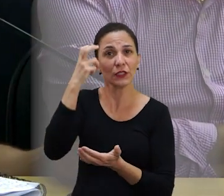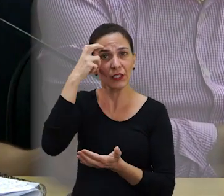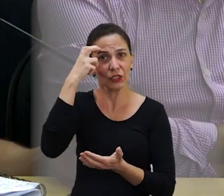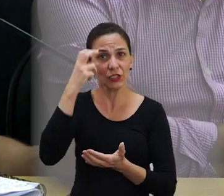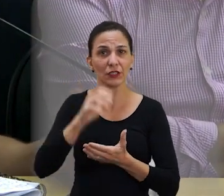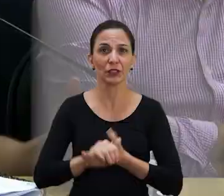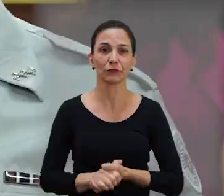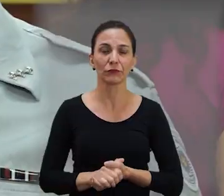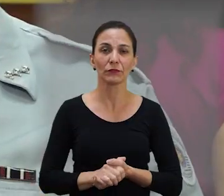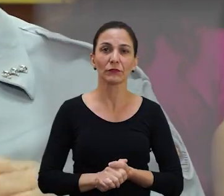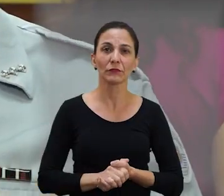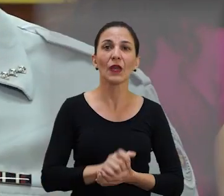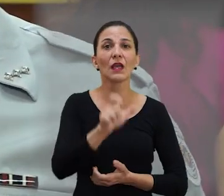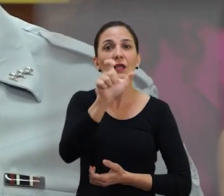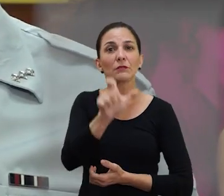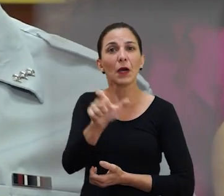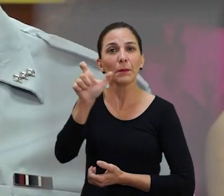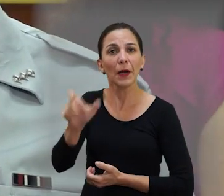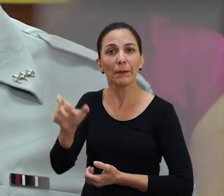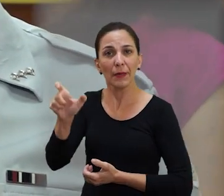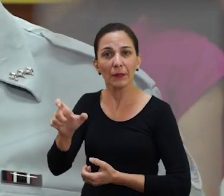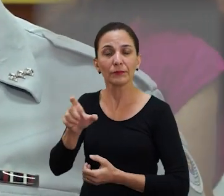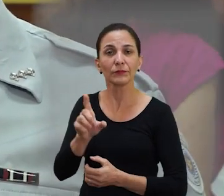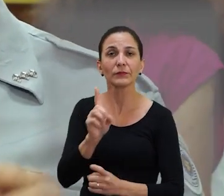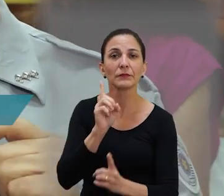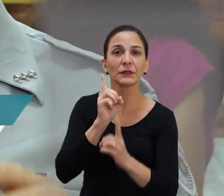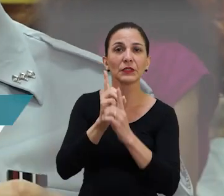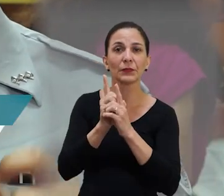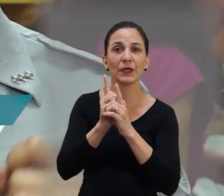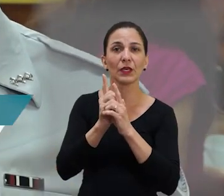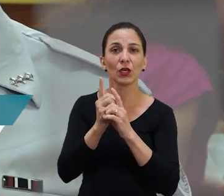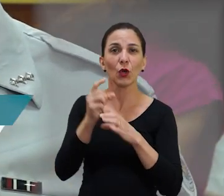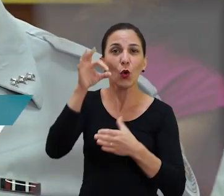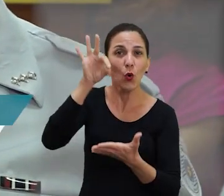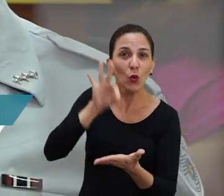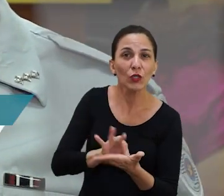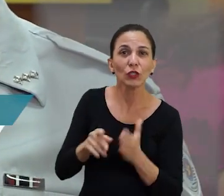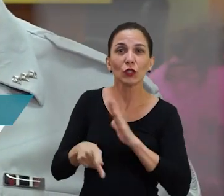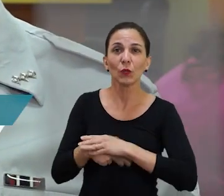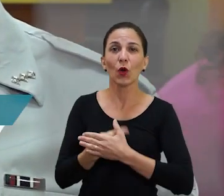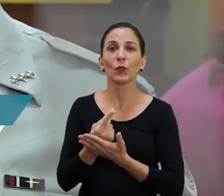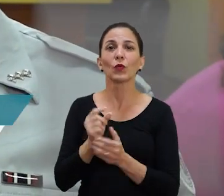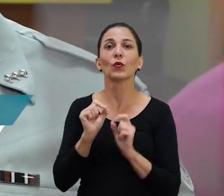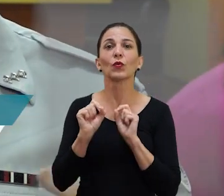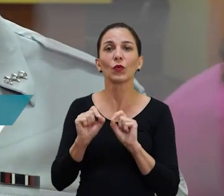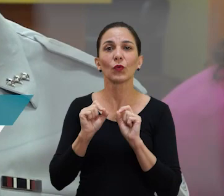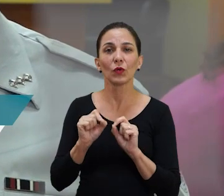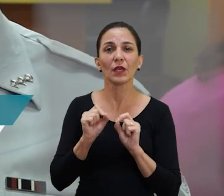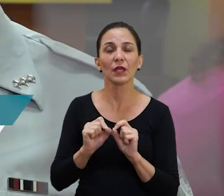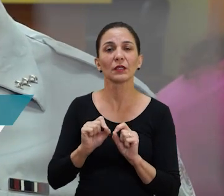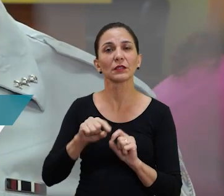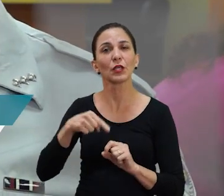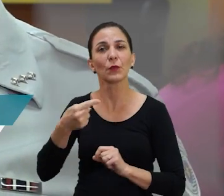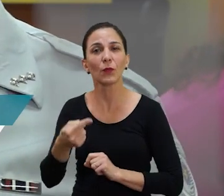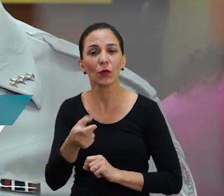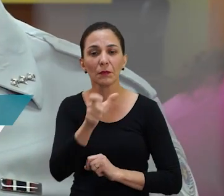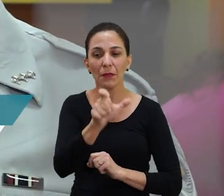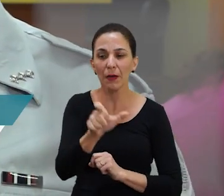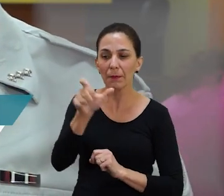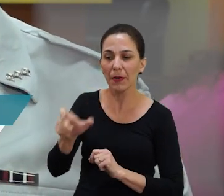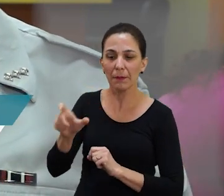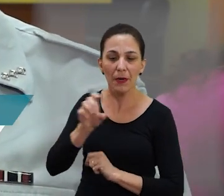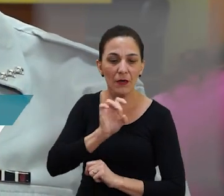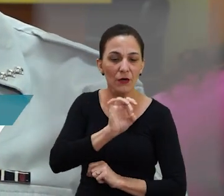de inteligência Estamos tratando de maneira individual buscando sempre identificar a fonte né para taxar uma credibilidade